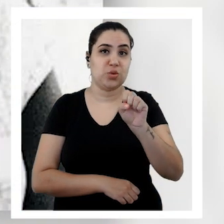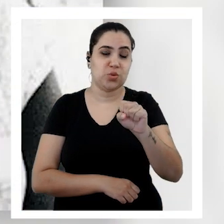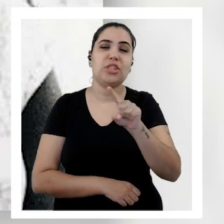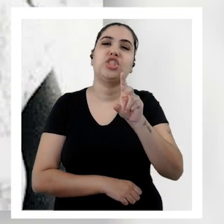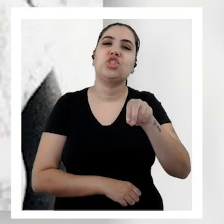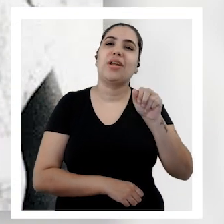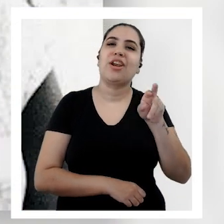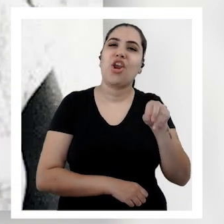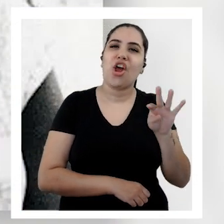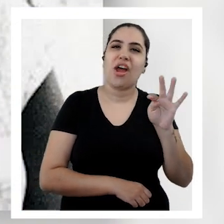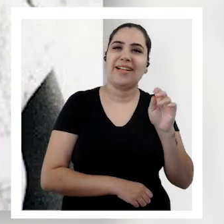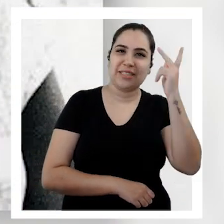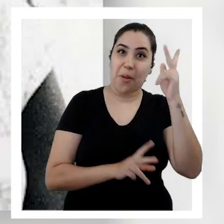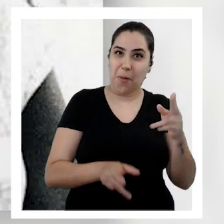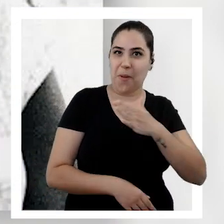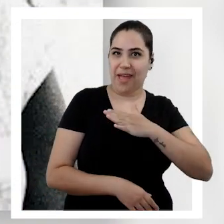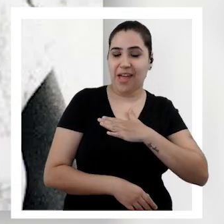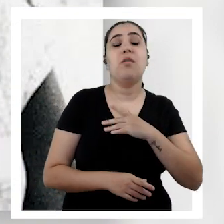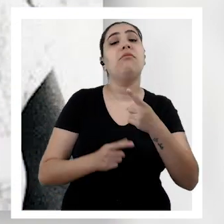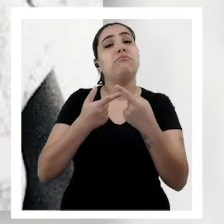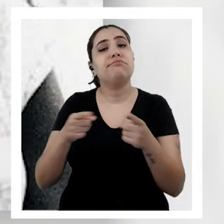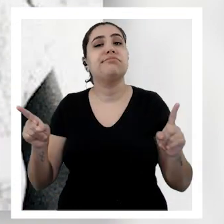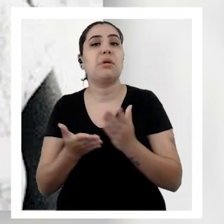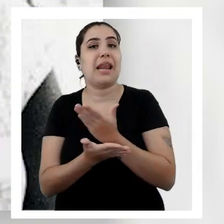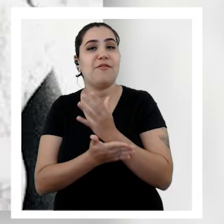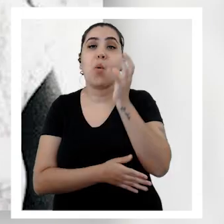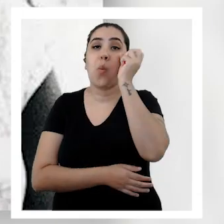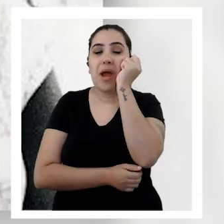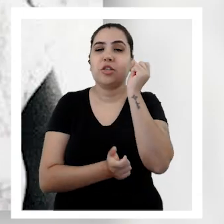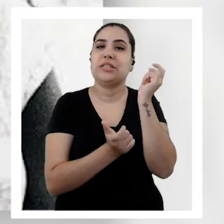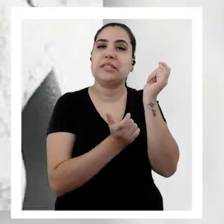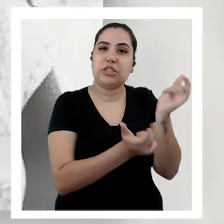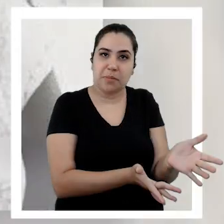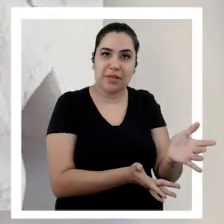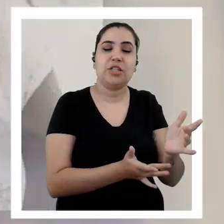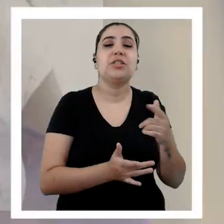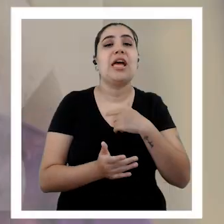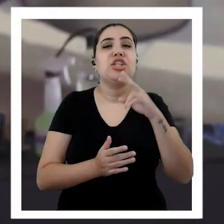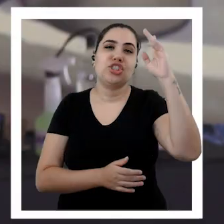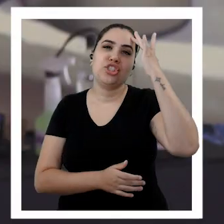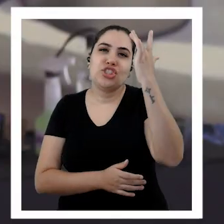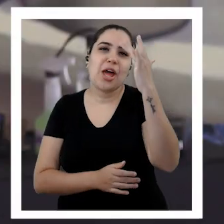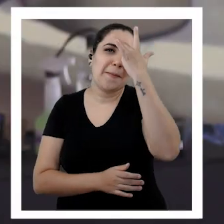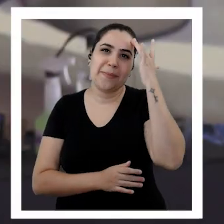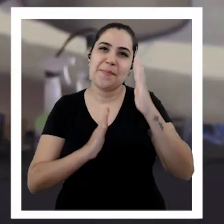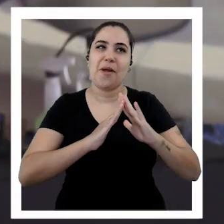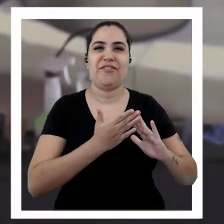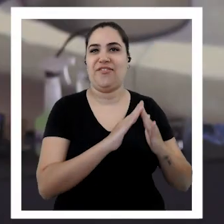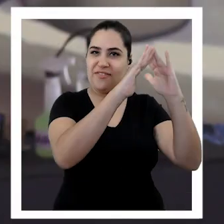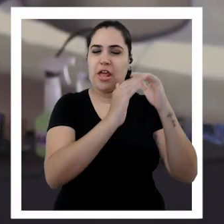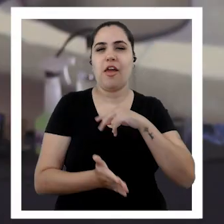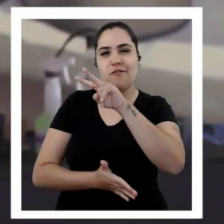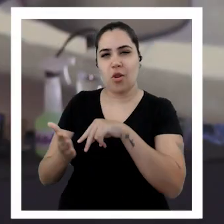Jesus, da Zona Norte de São Paulo, assim como eu, lançou o livro Quarto de Despejo, Diário de uma Favelada. Eu vou ler um